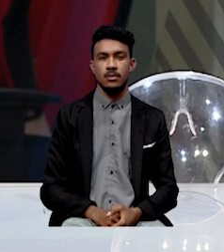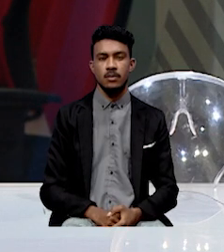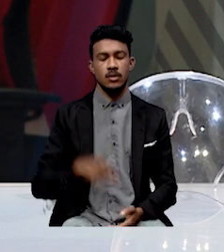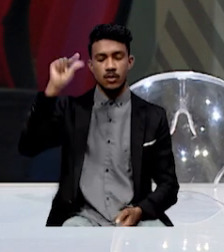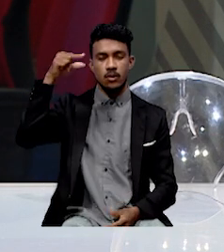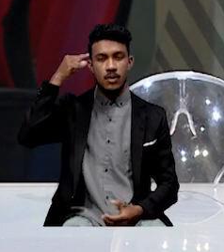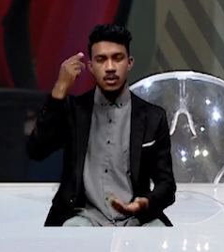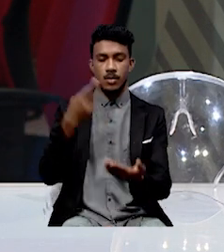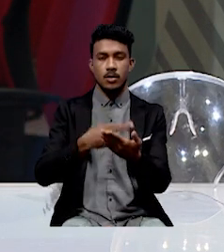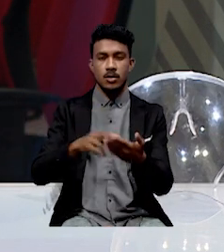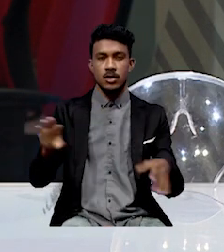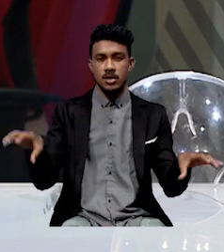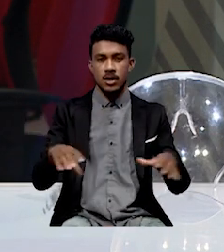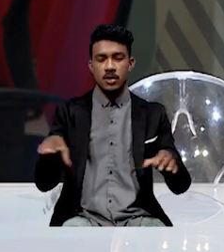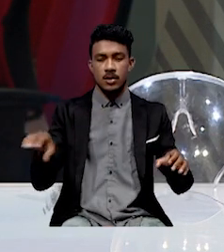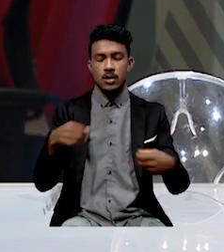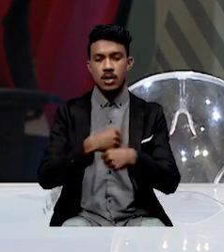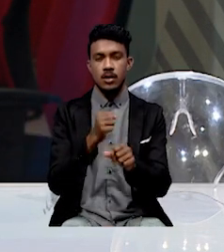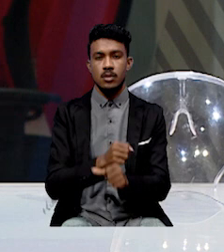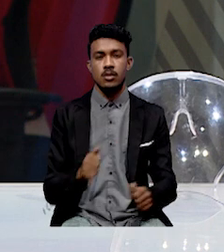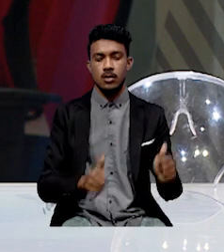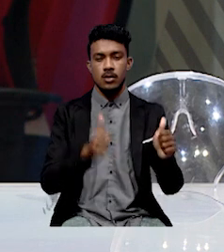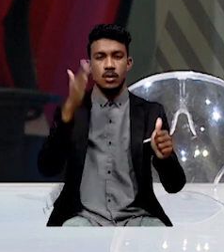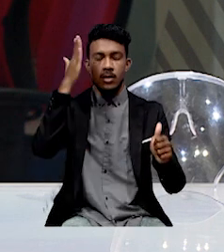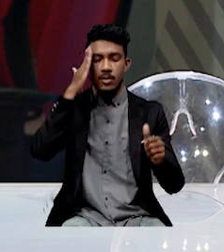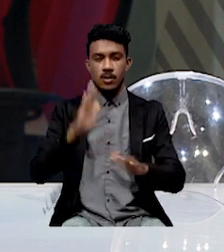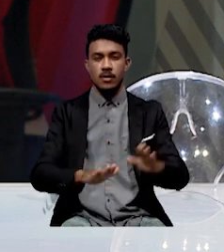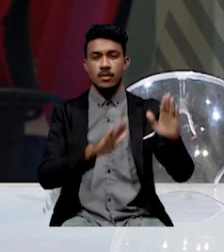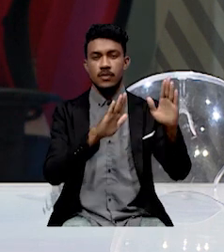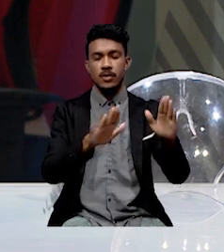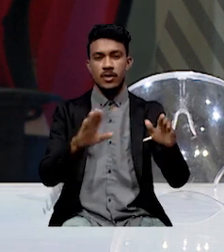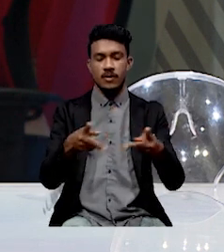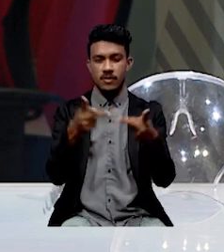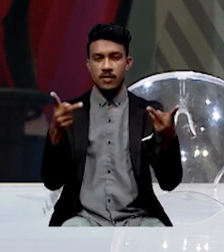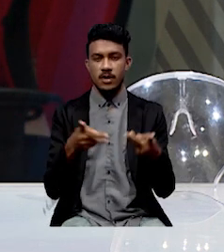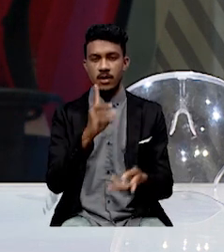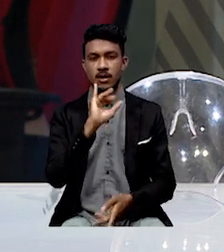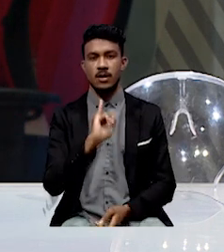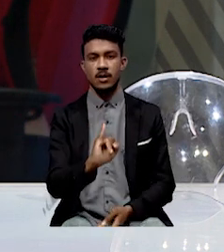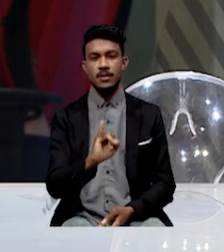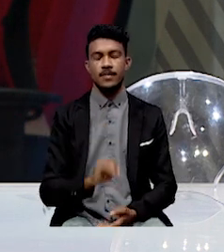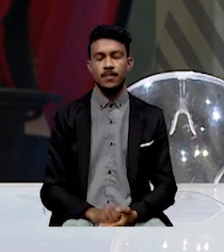Governo aprova projeto de resolução com novo plano urbanização Cidade de Dili.